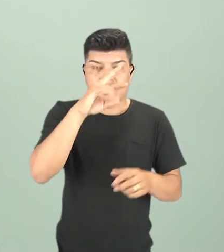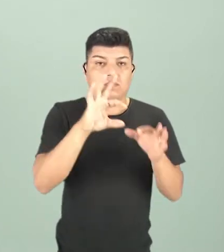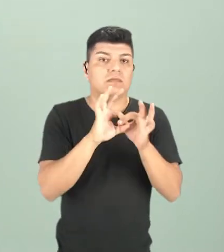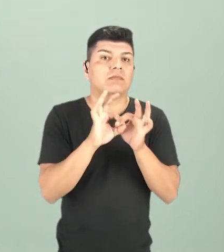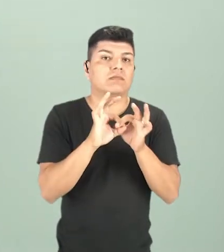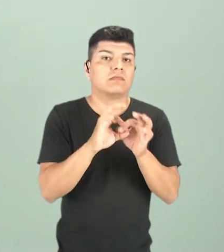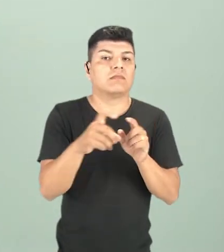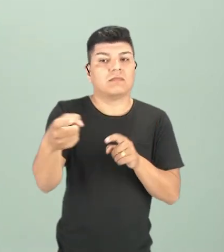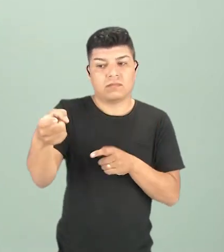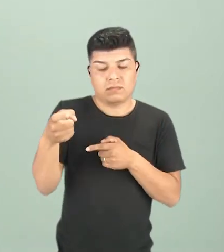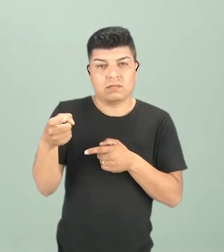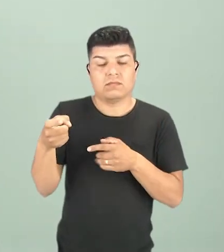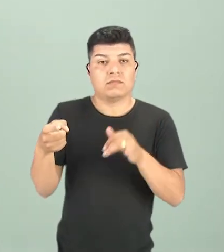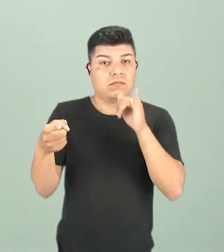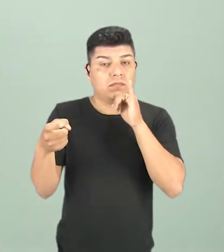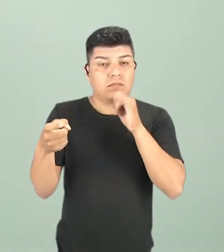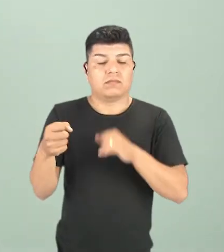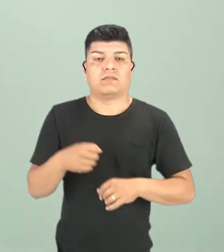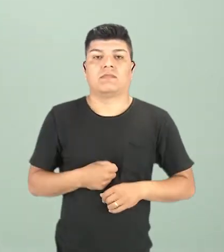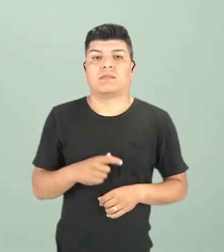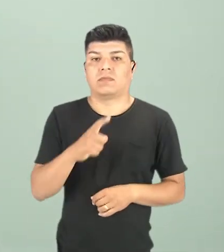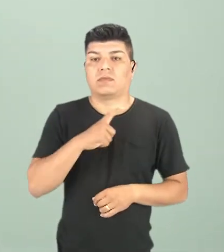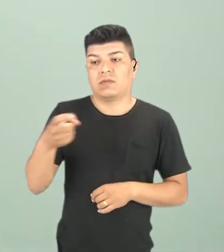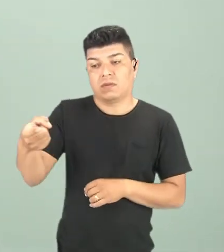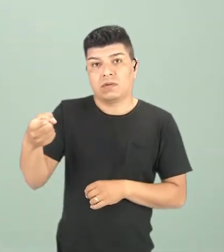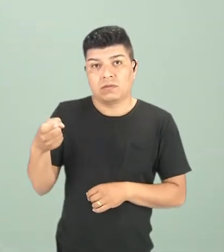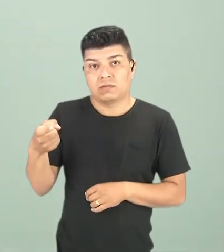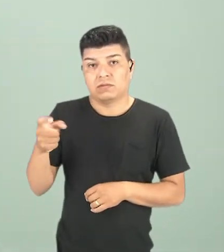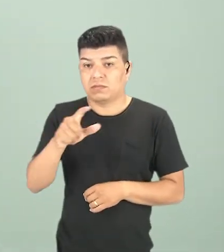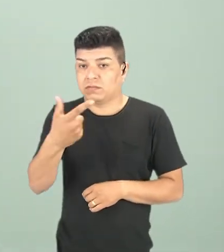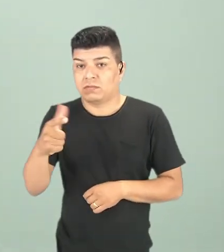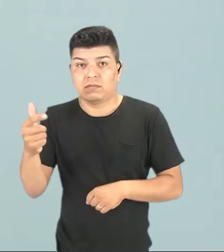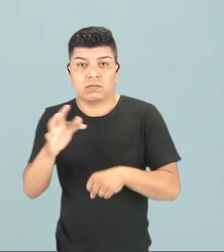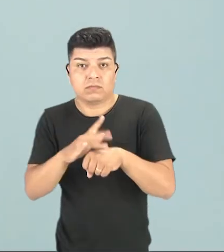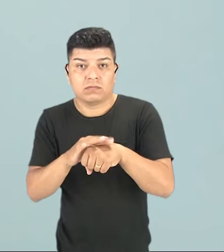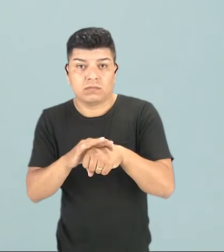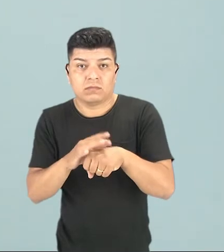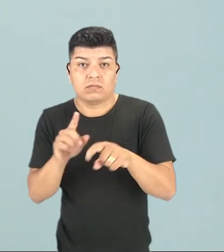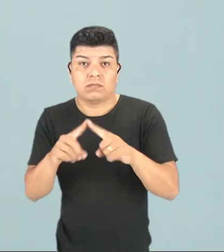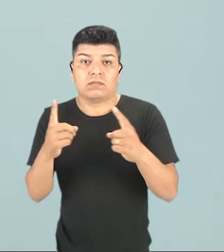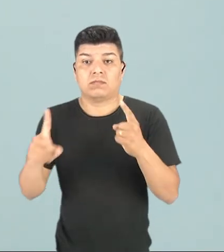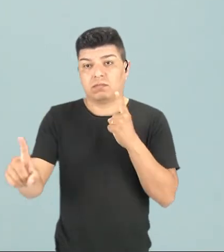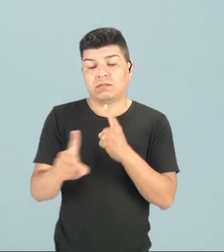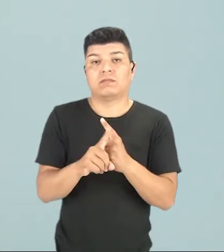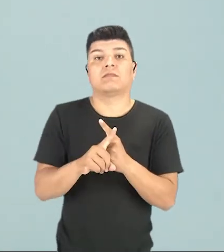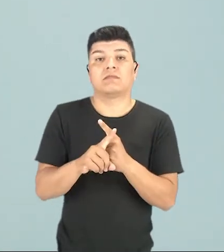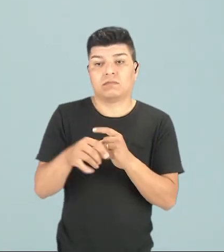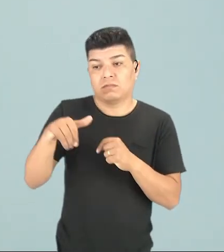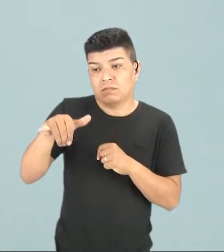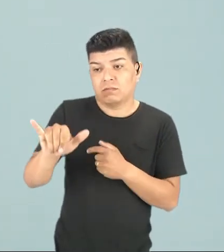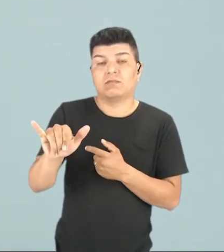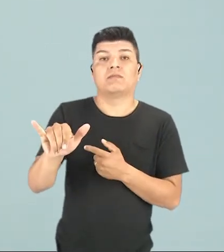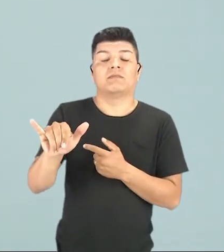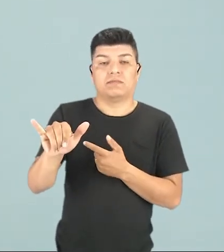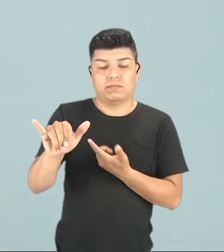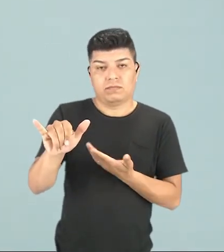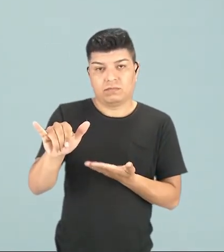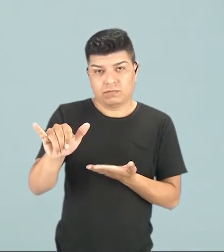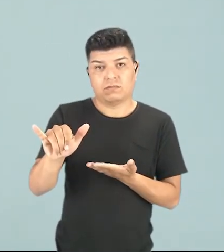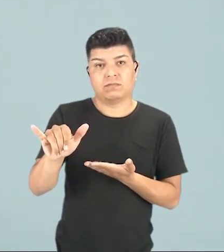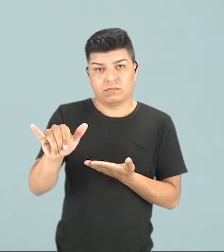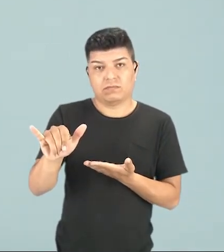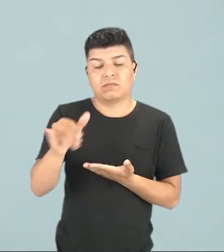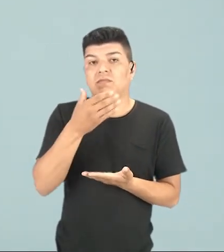está relacionado ao X. Por exemplo, se eu tenho um X dela que não tem a doença e ela encontra um Y,